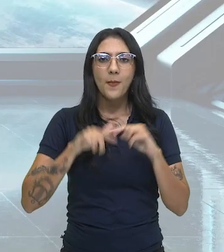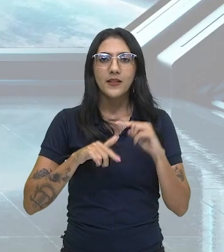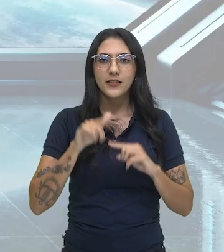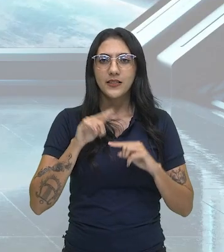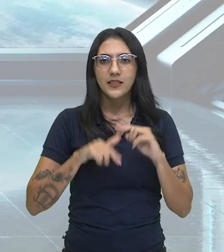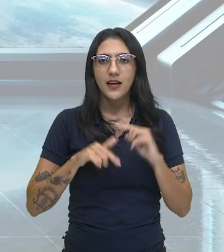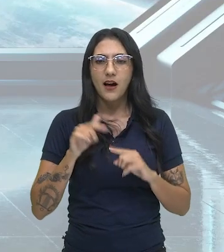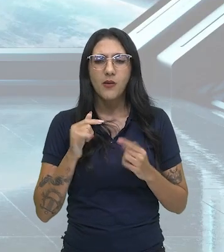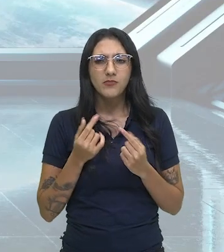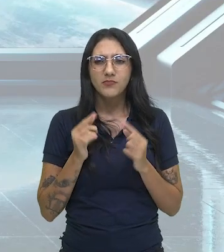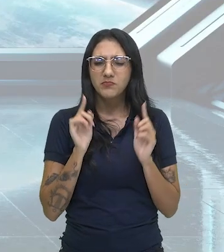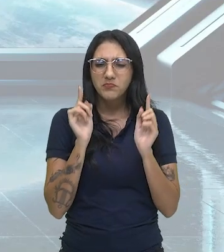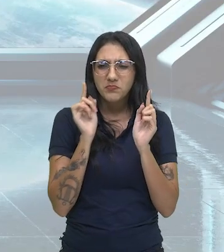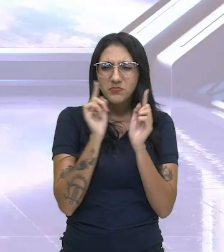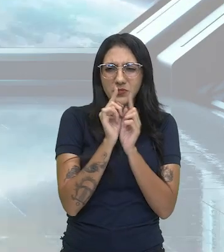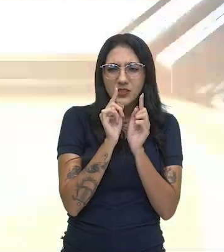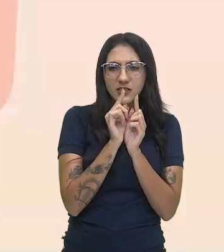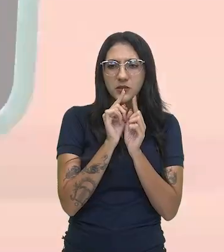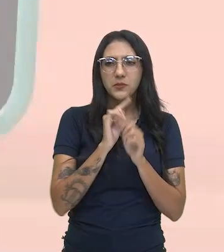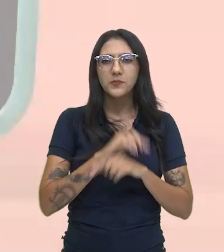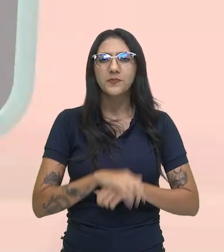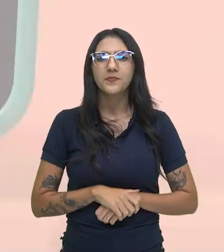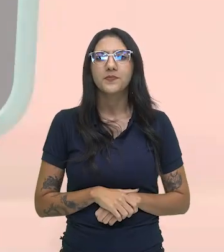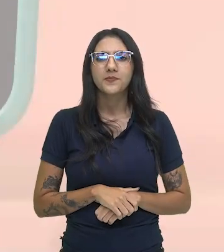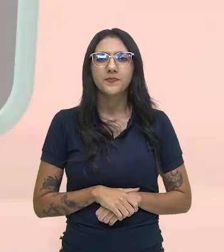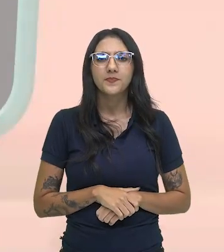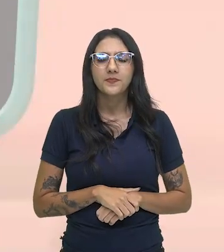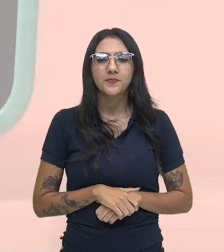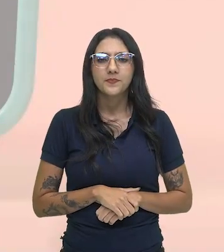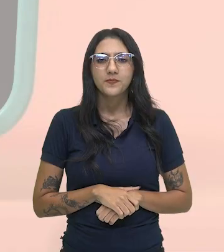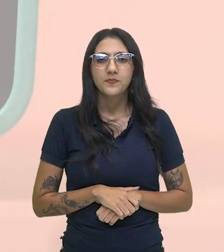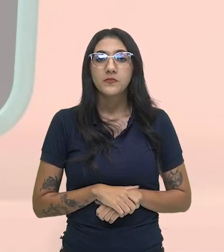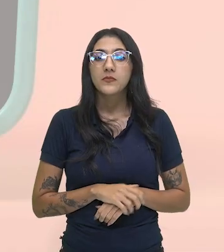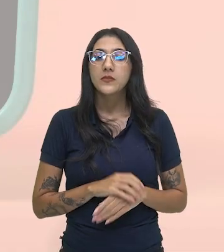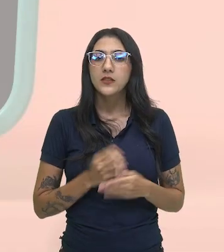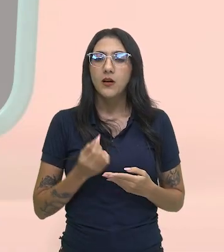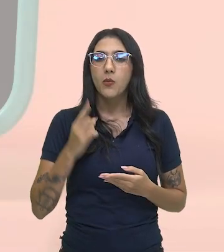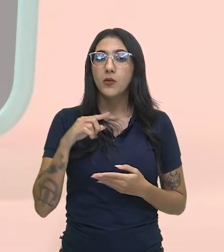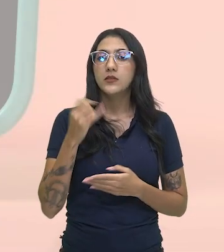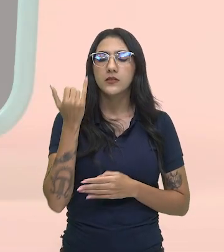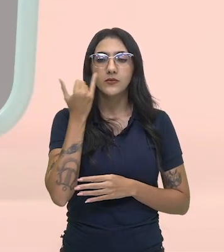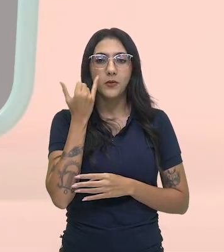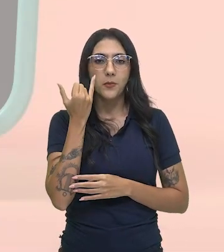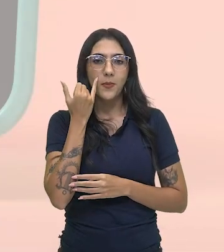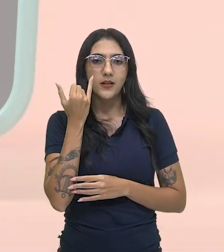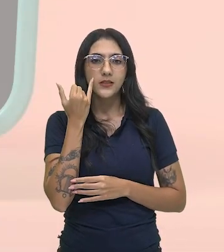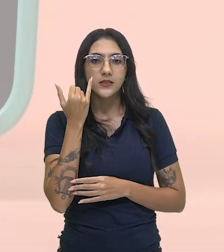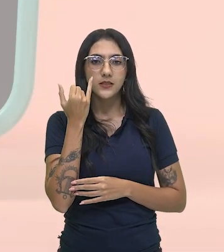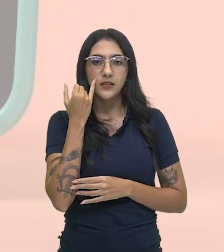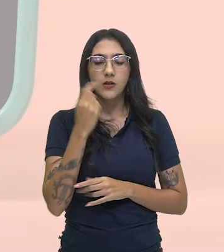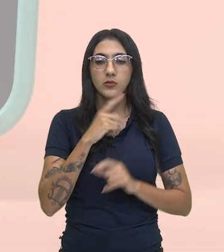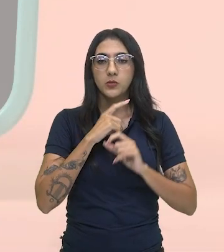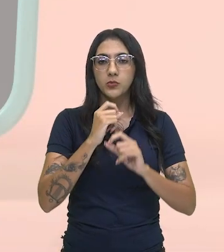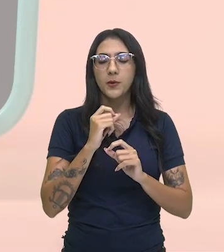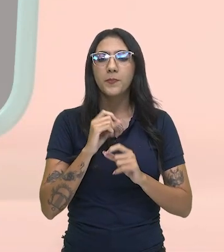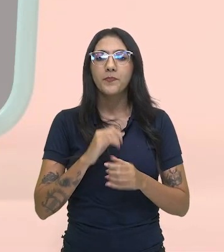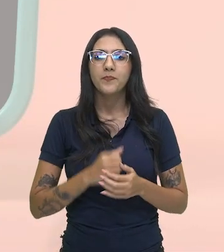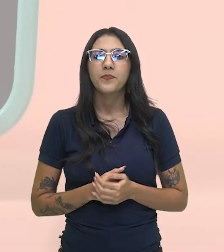1 milímetro e 1 centímetro. A estimativa da agência leva em